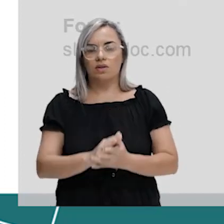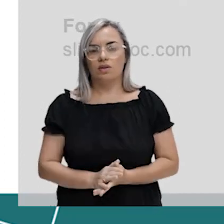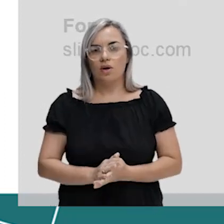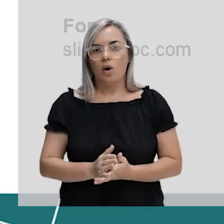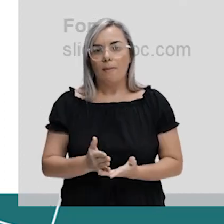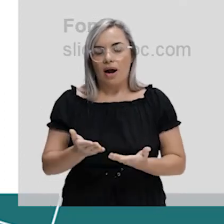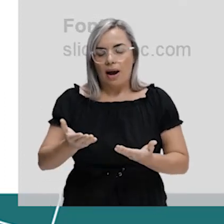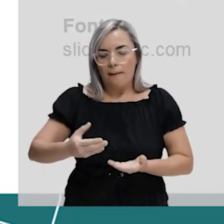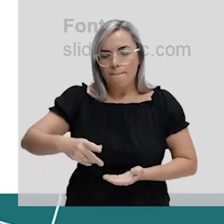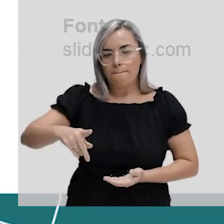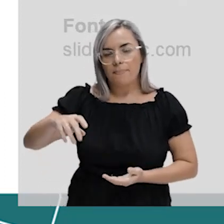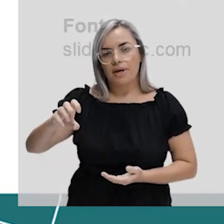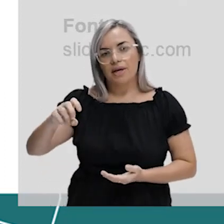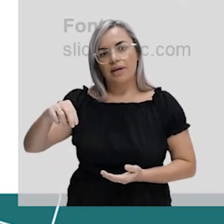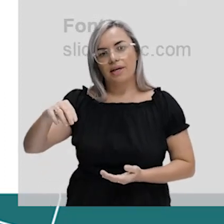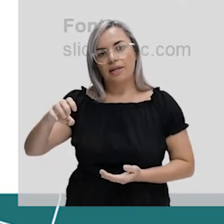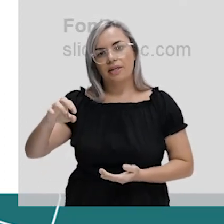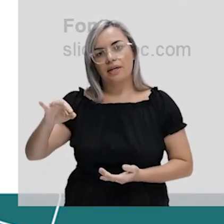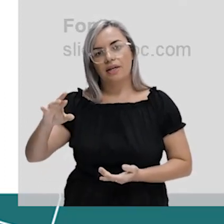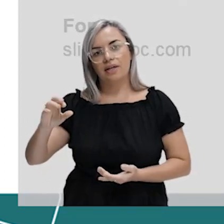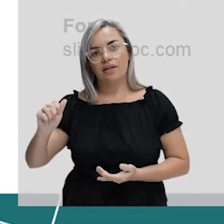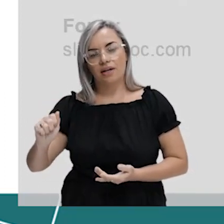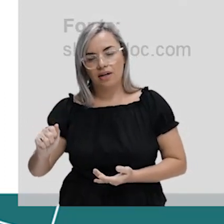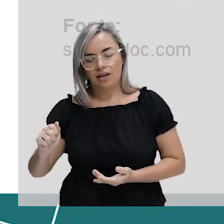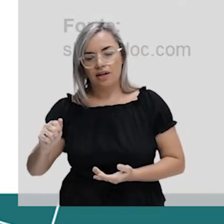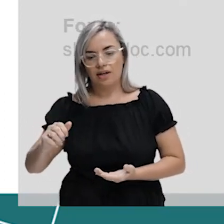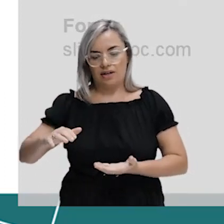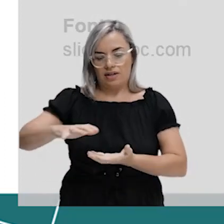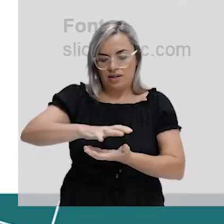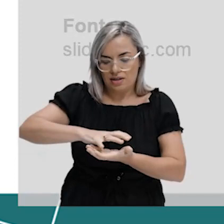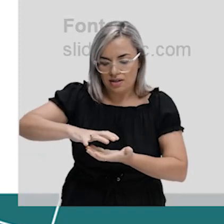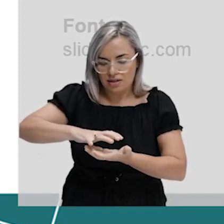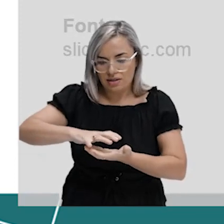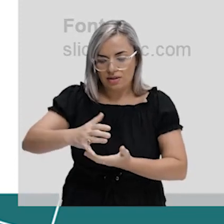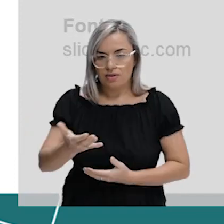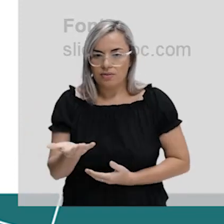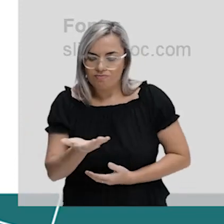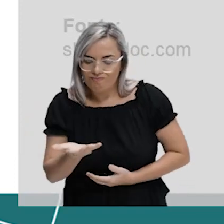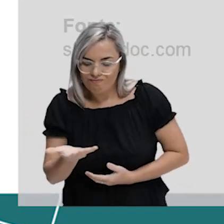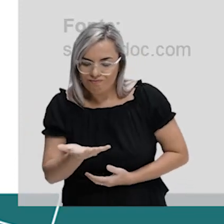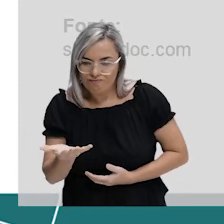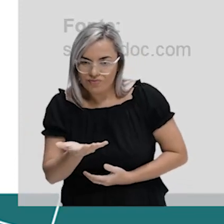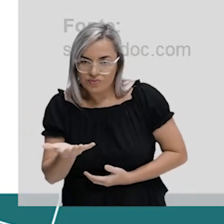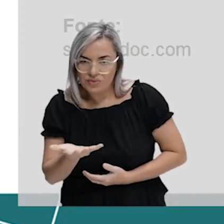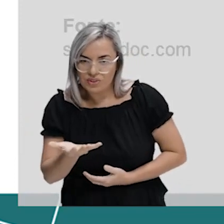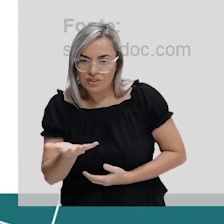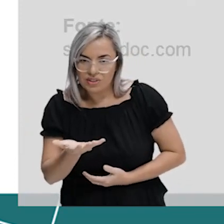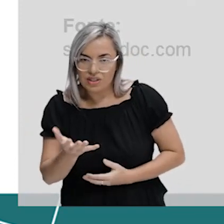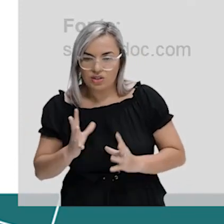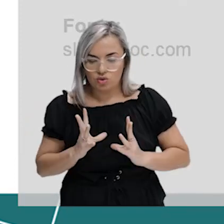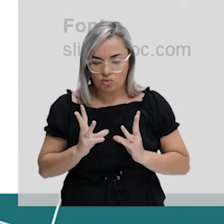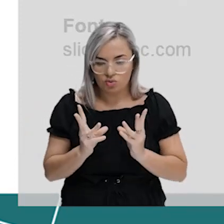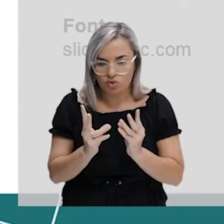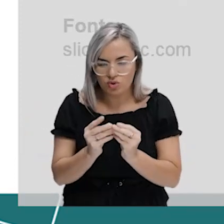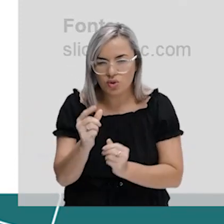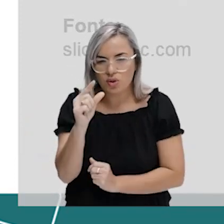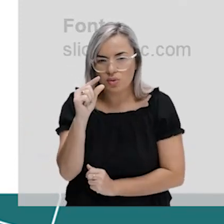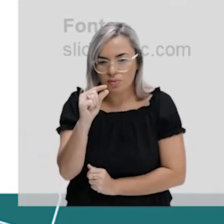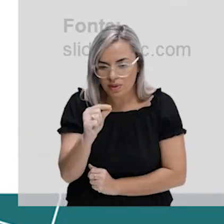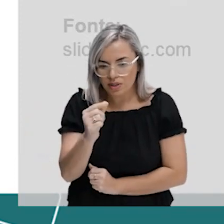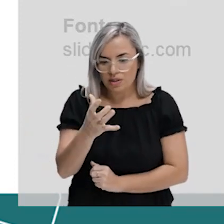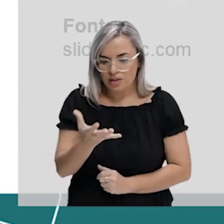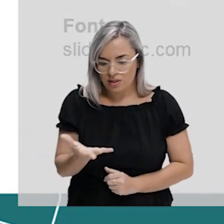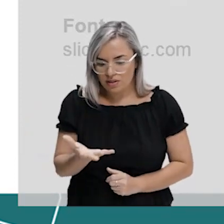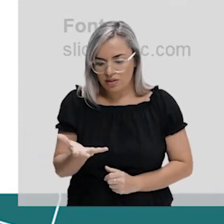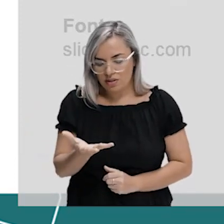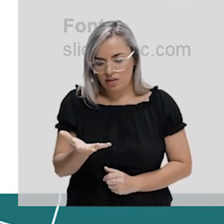que consegue deixar que algumas substâncias, alguns componentes que são pequenos conseguem atravessar, já existem